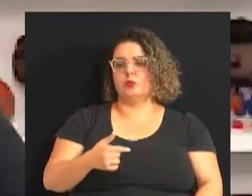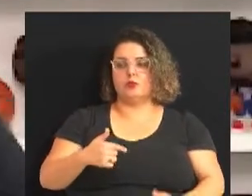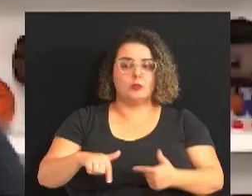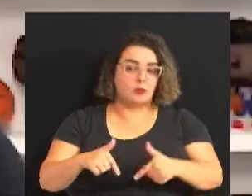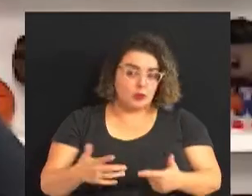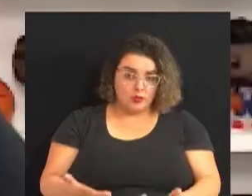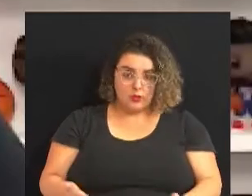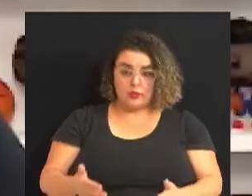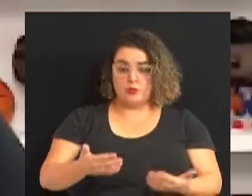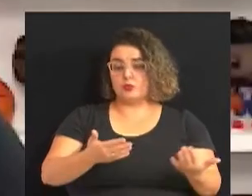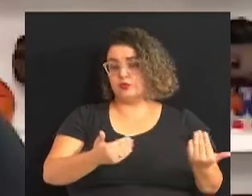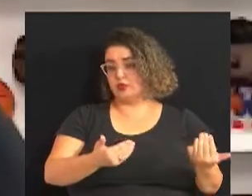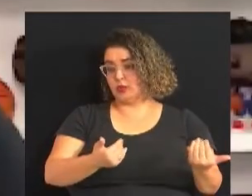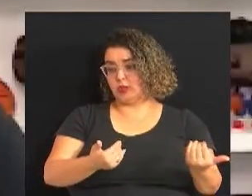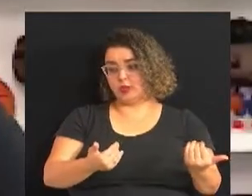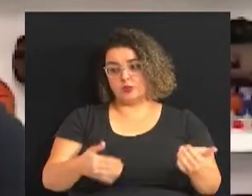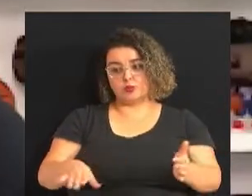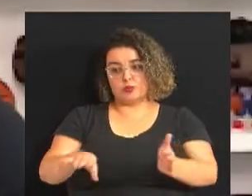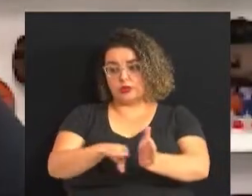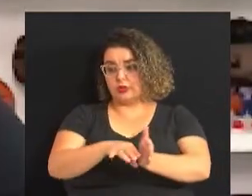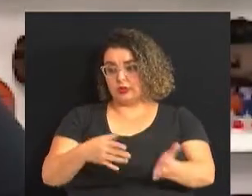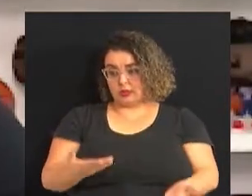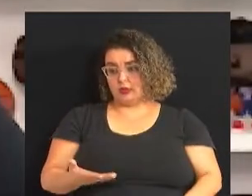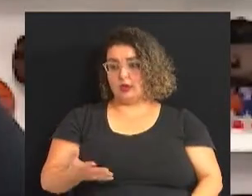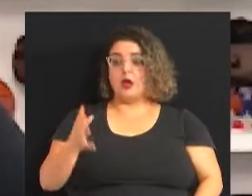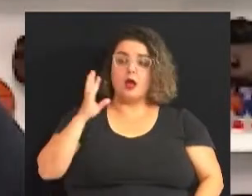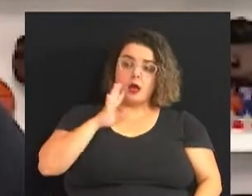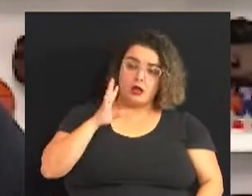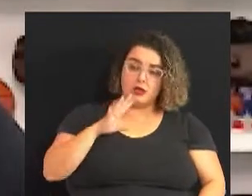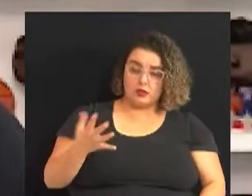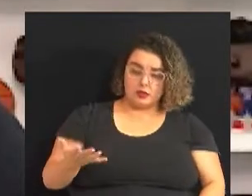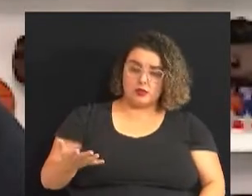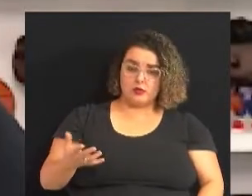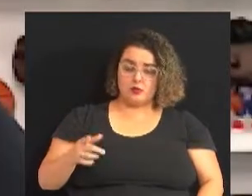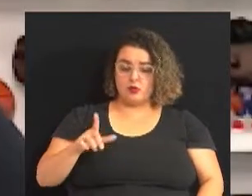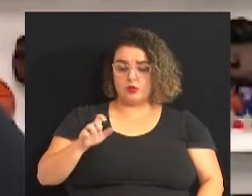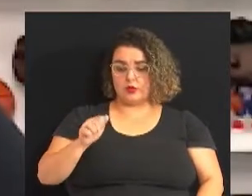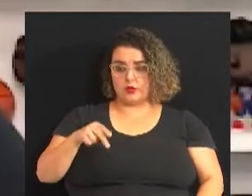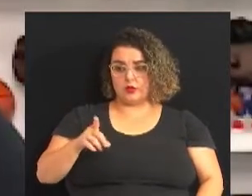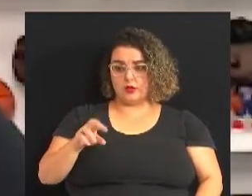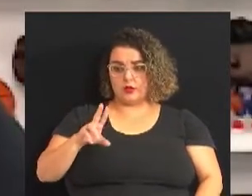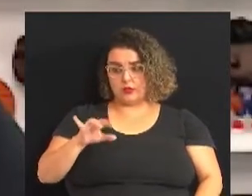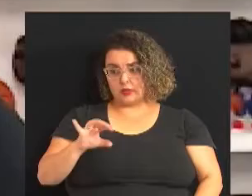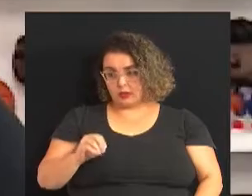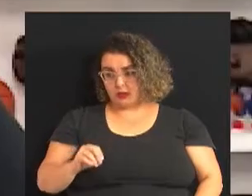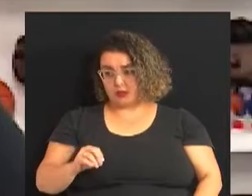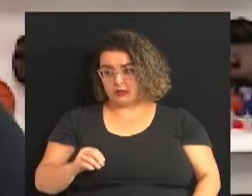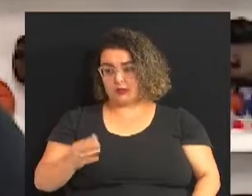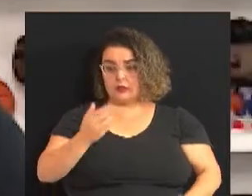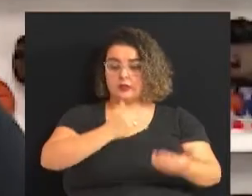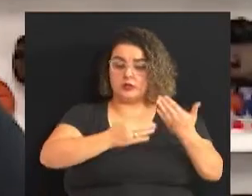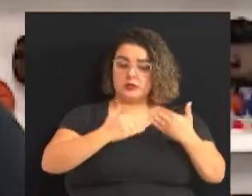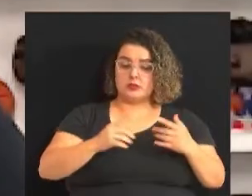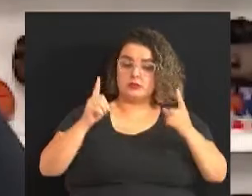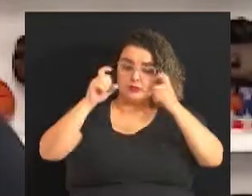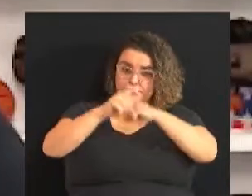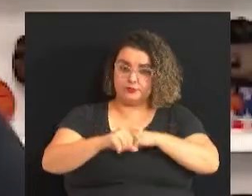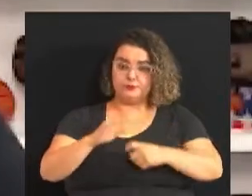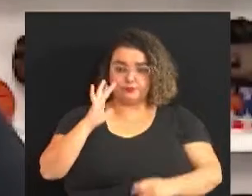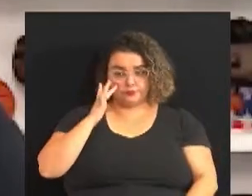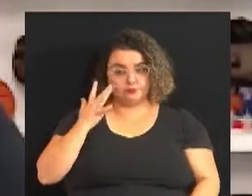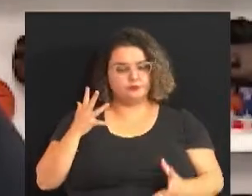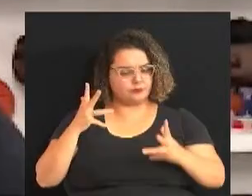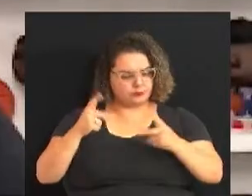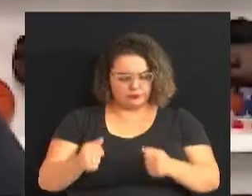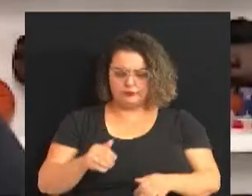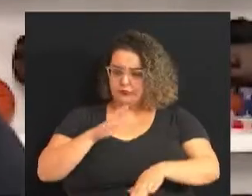novos chegando, e assim, é muito legal a gente ver o Leandrinho atrás desse desafio. Eu acho que ele tem tudo para ajudar não somente